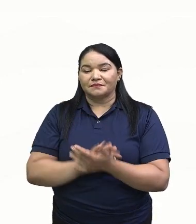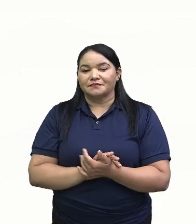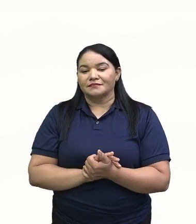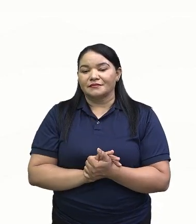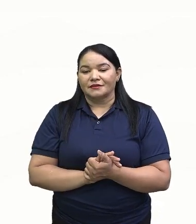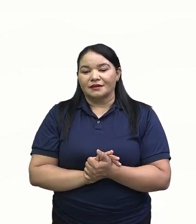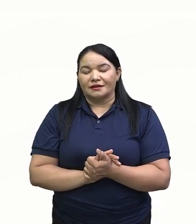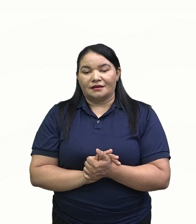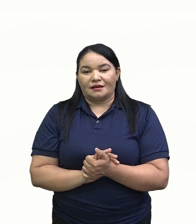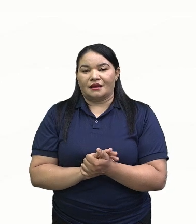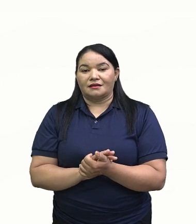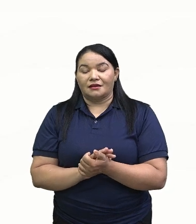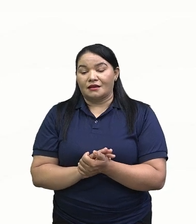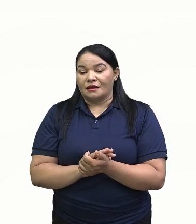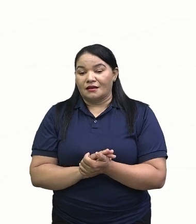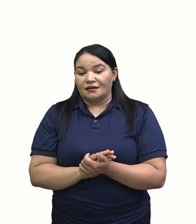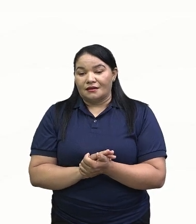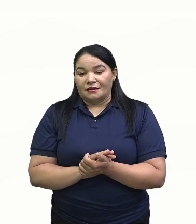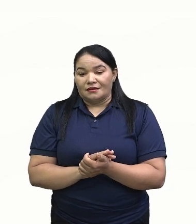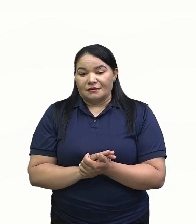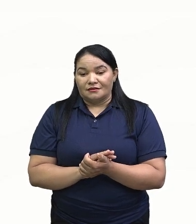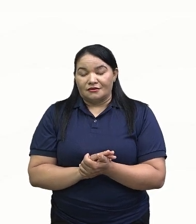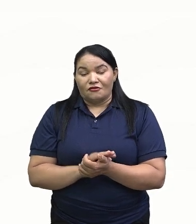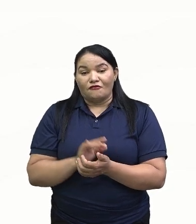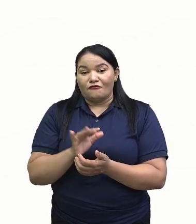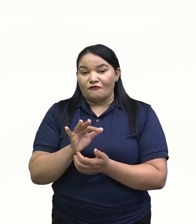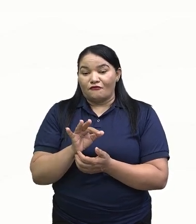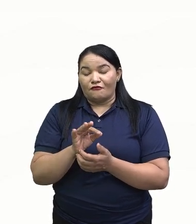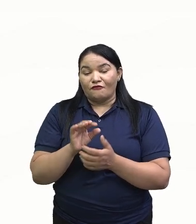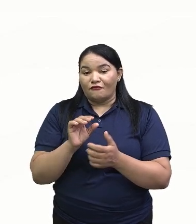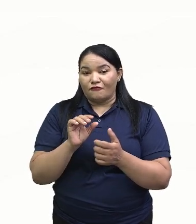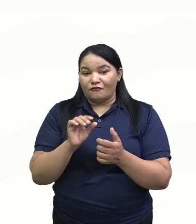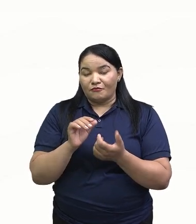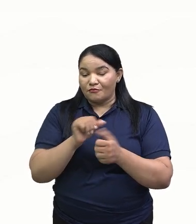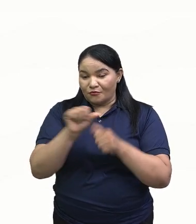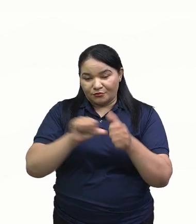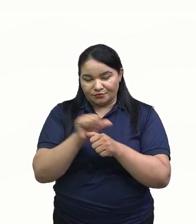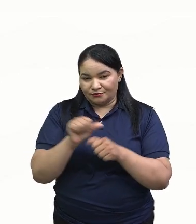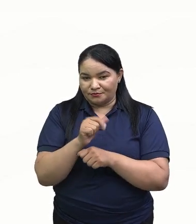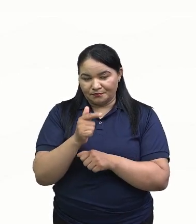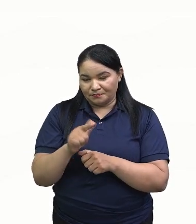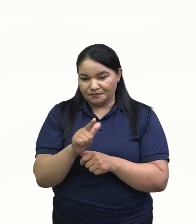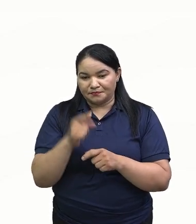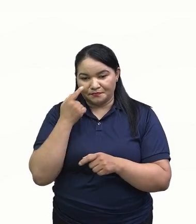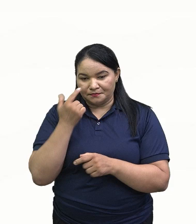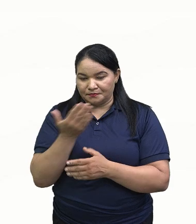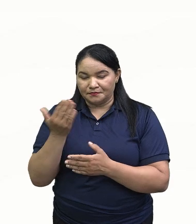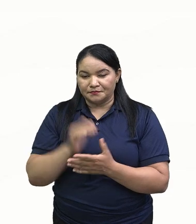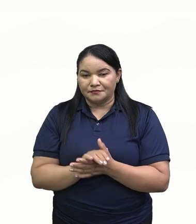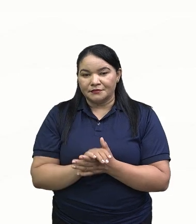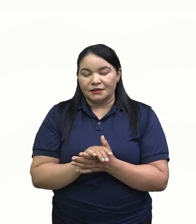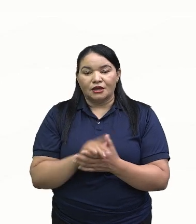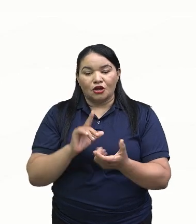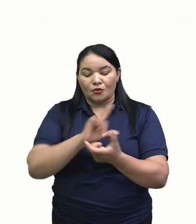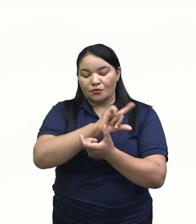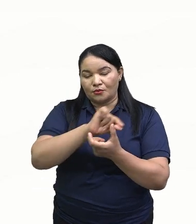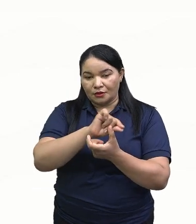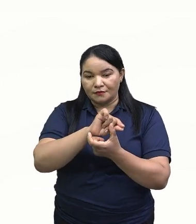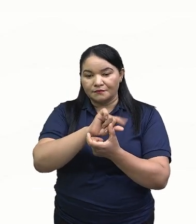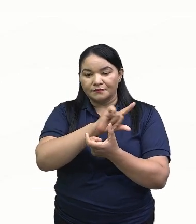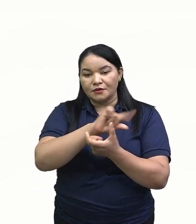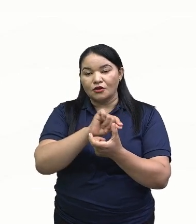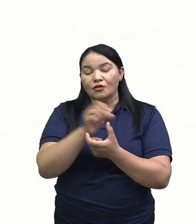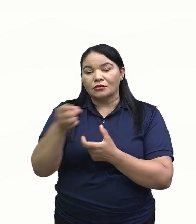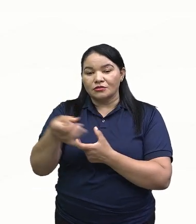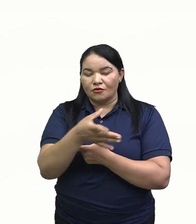está fora de forma. Então, esse dis, que é o prefixo, ele vai dar um novo